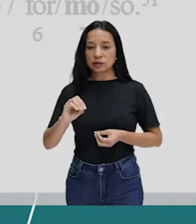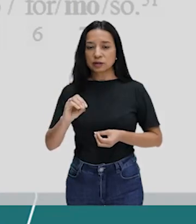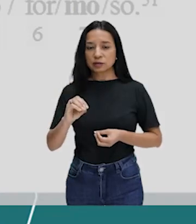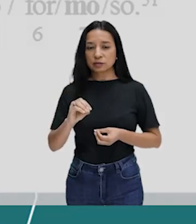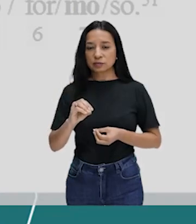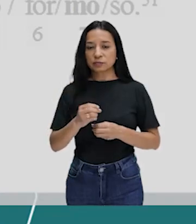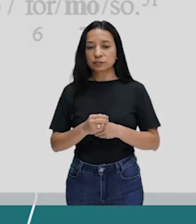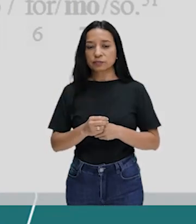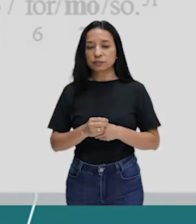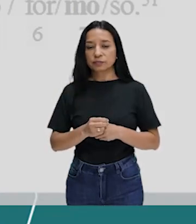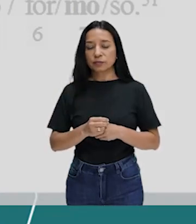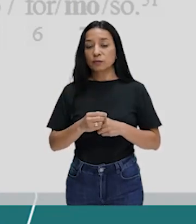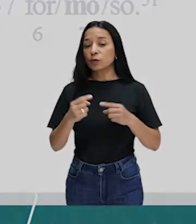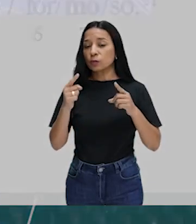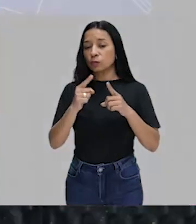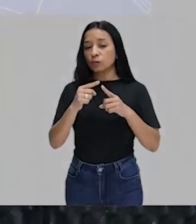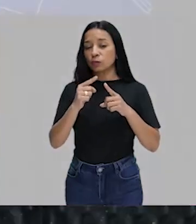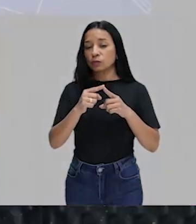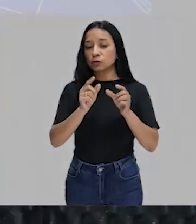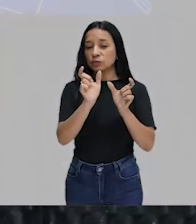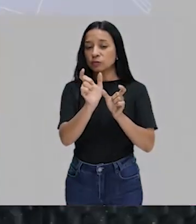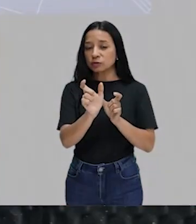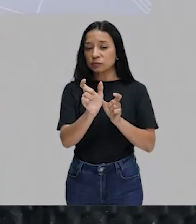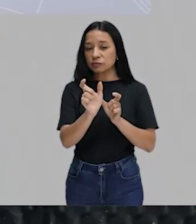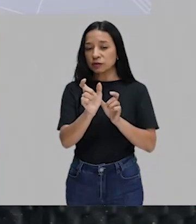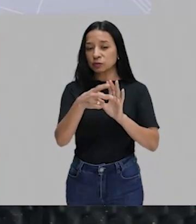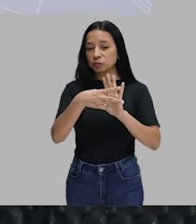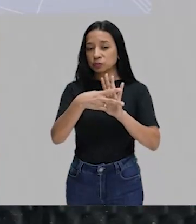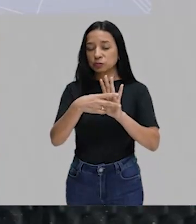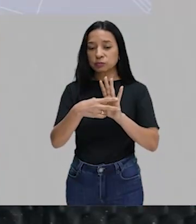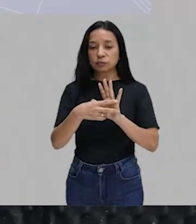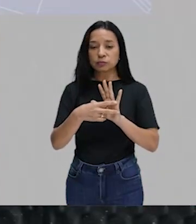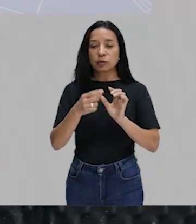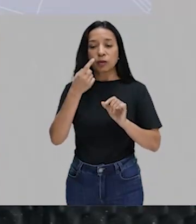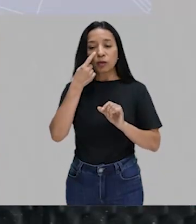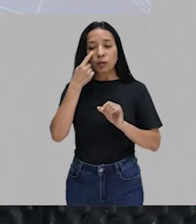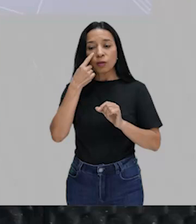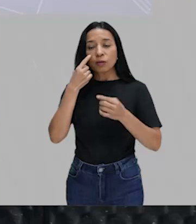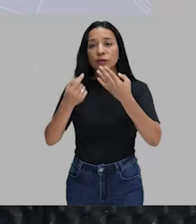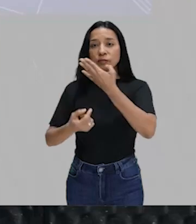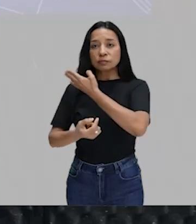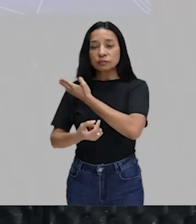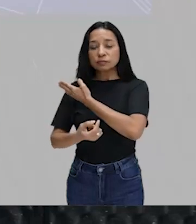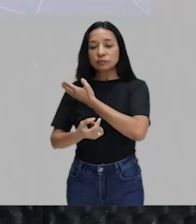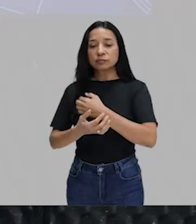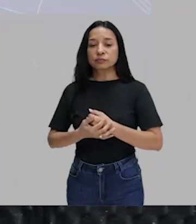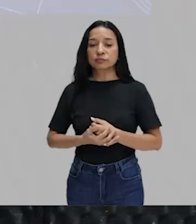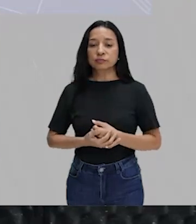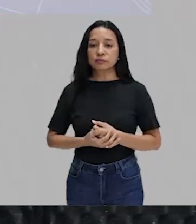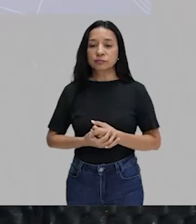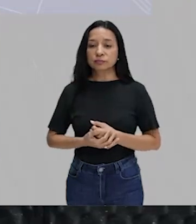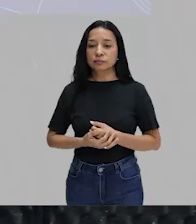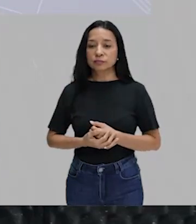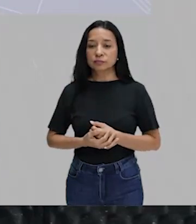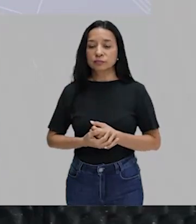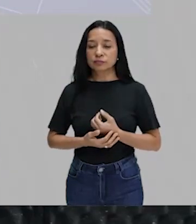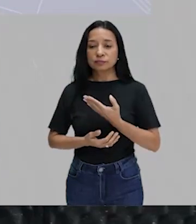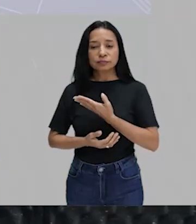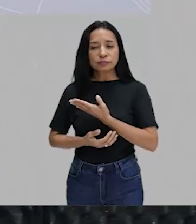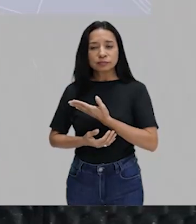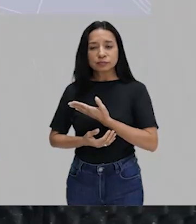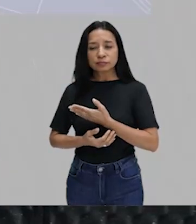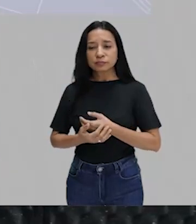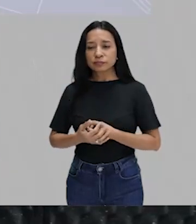trabalhadas gramatical e foneticamente. Olha esse aí, ó. Olha na tua tela. No zimboril